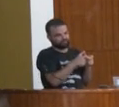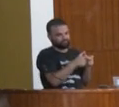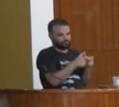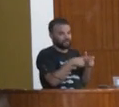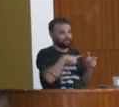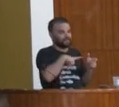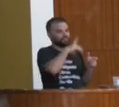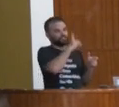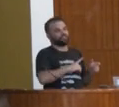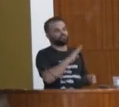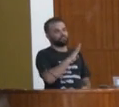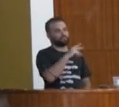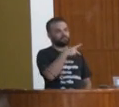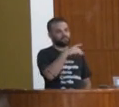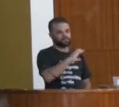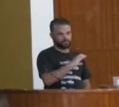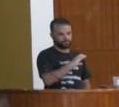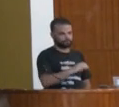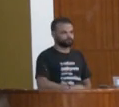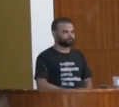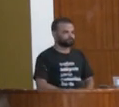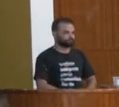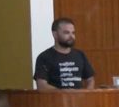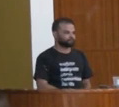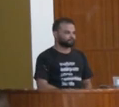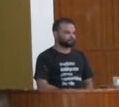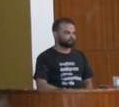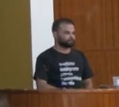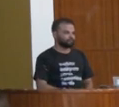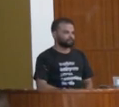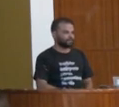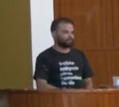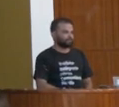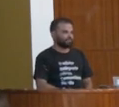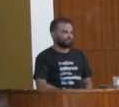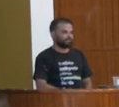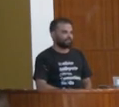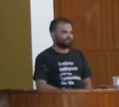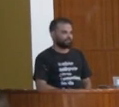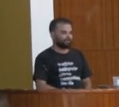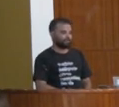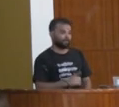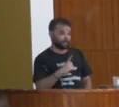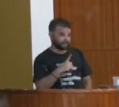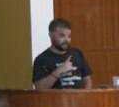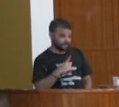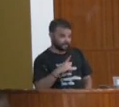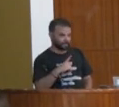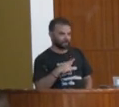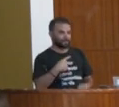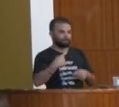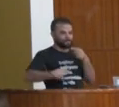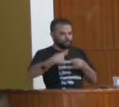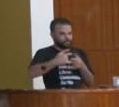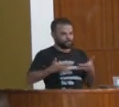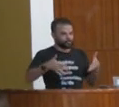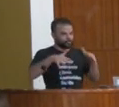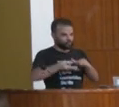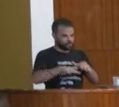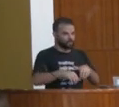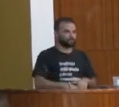direito à reserva legal faz jus ao BPC. A gente tem também algumas políticas de inclusão,